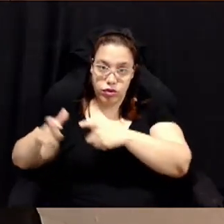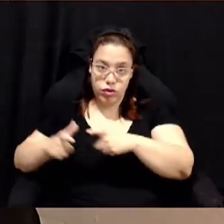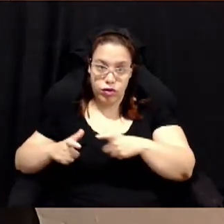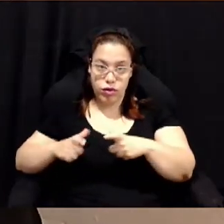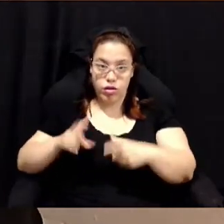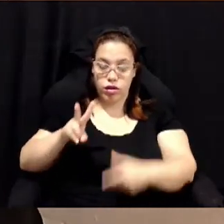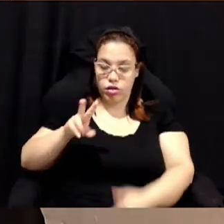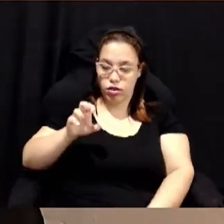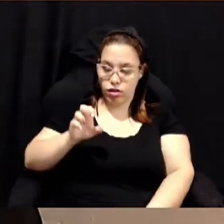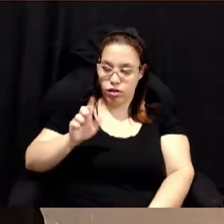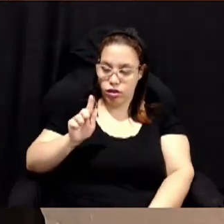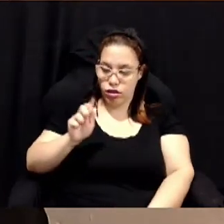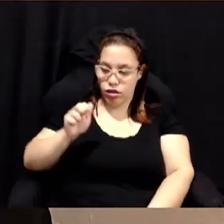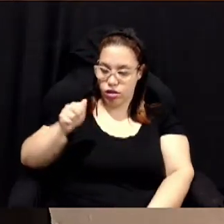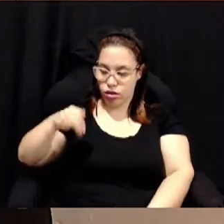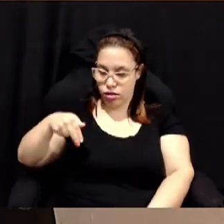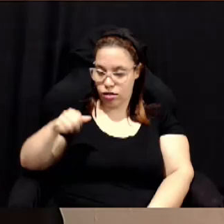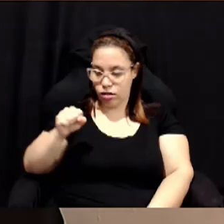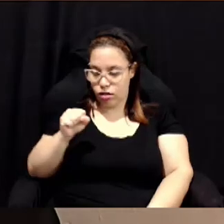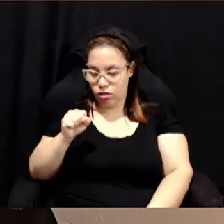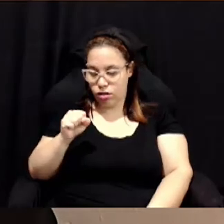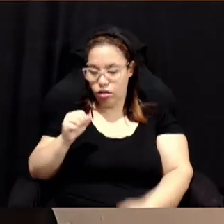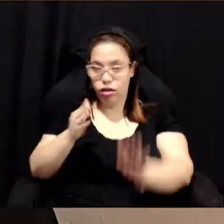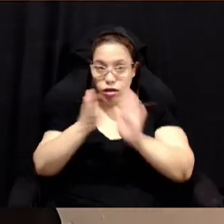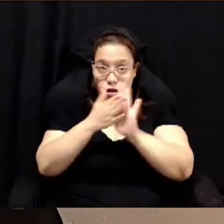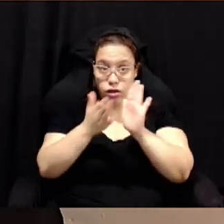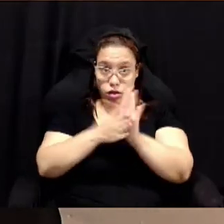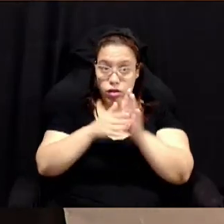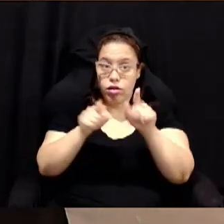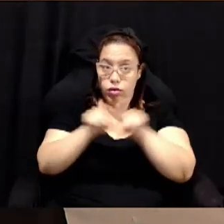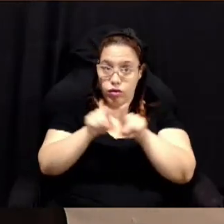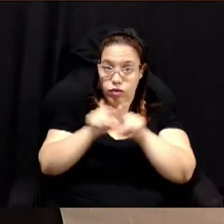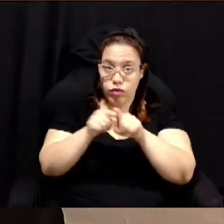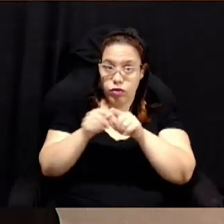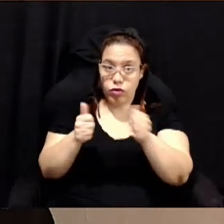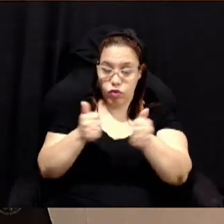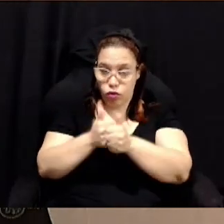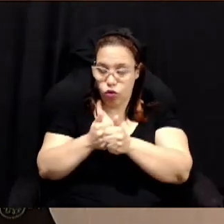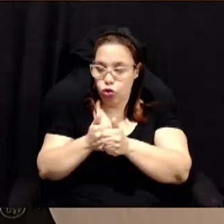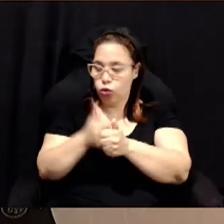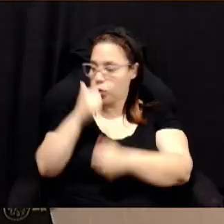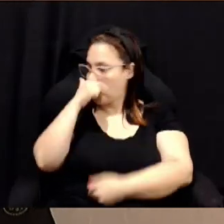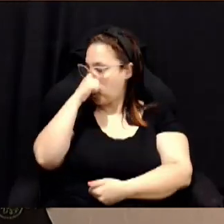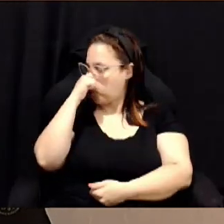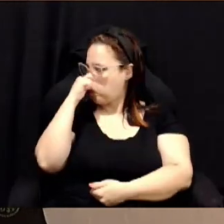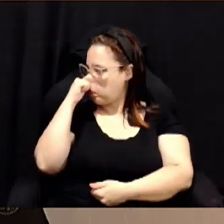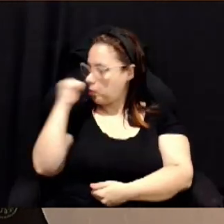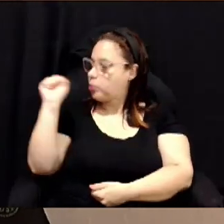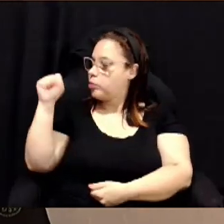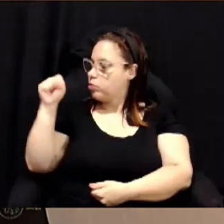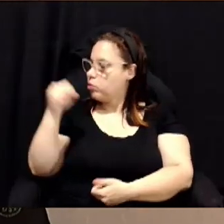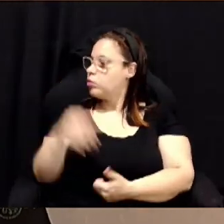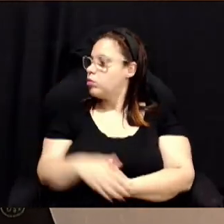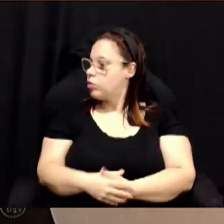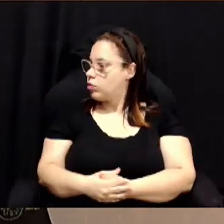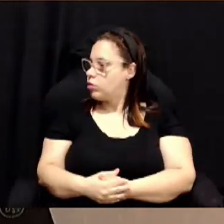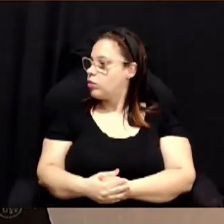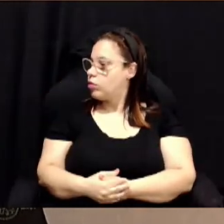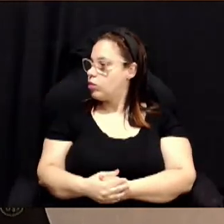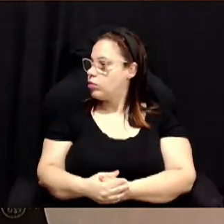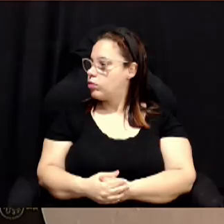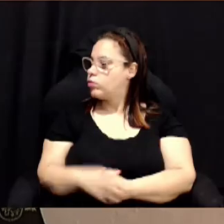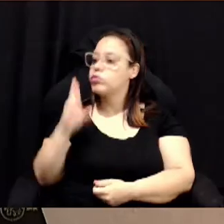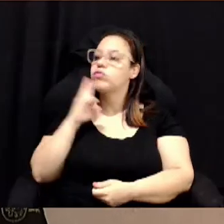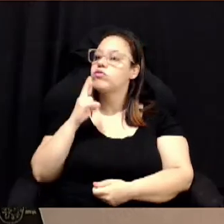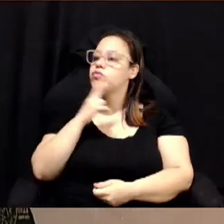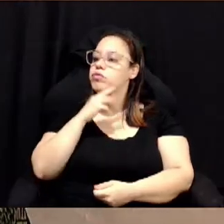veganos e vegetarianos, né? Essa proposta também veio com tudo. Isso, com o Restaurante Week, ele tem